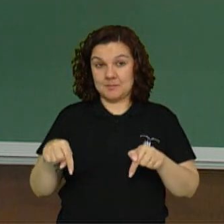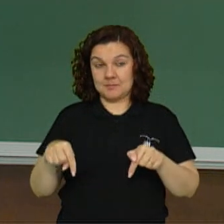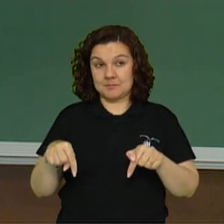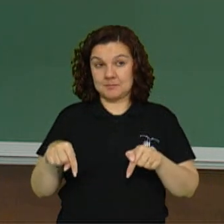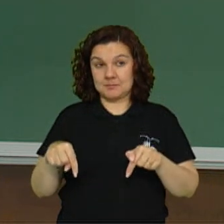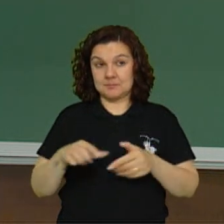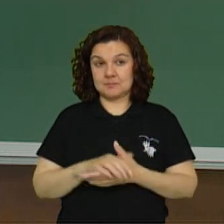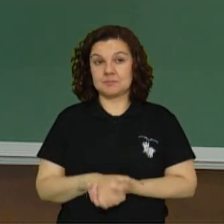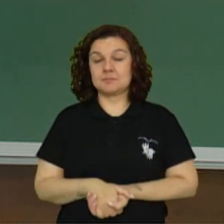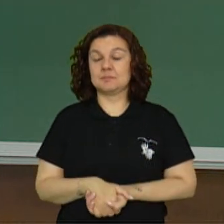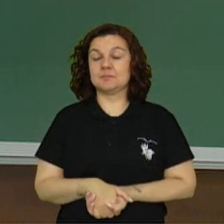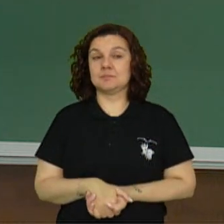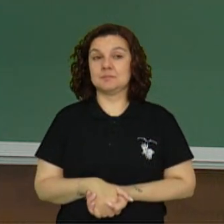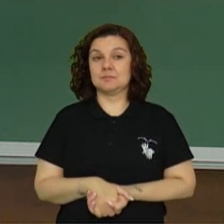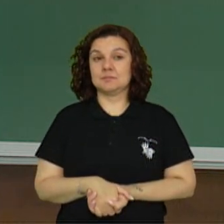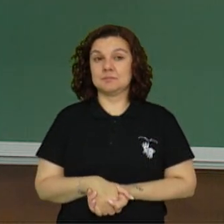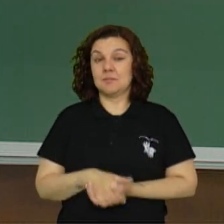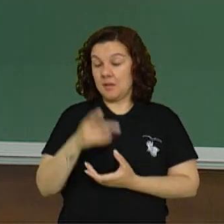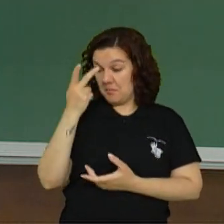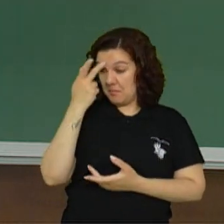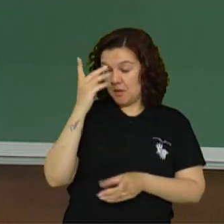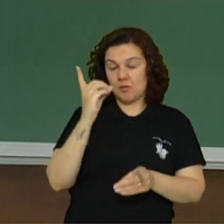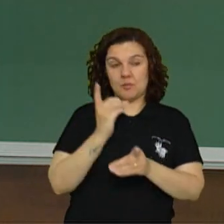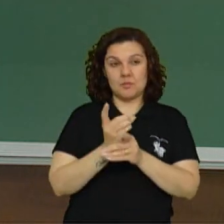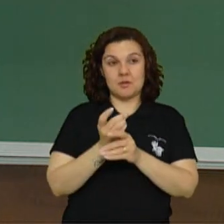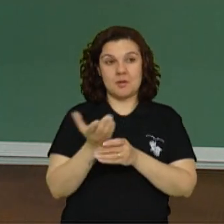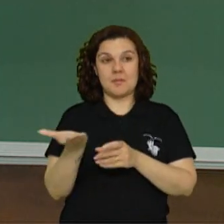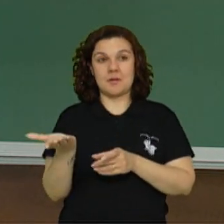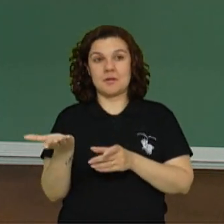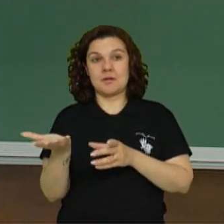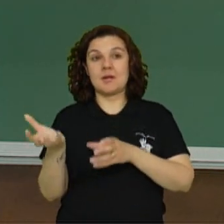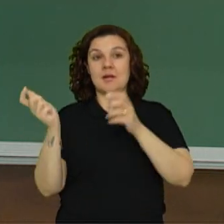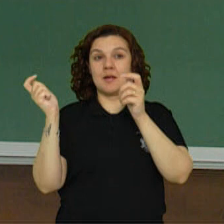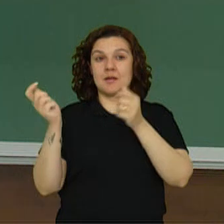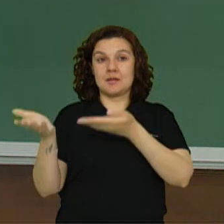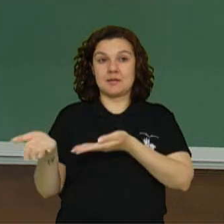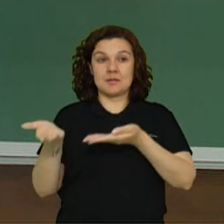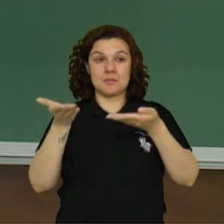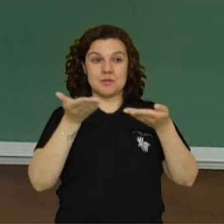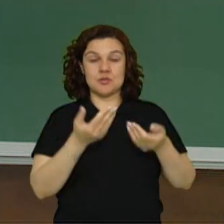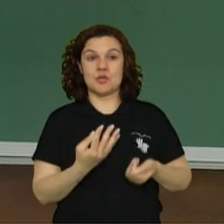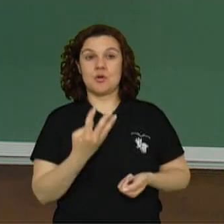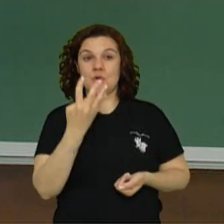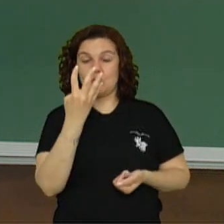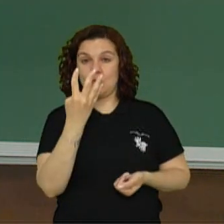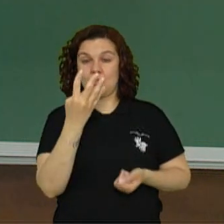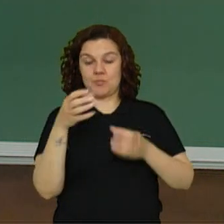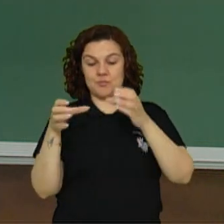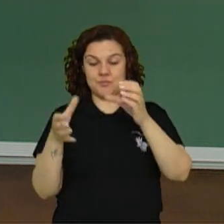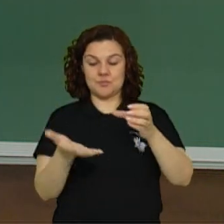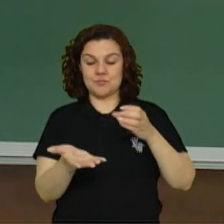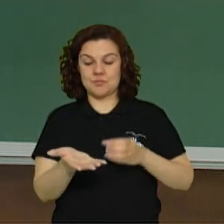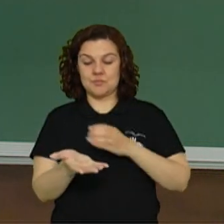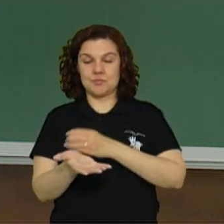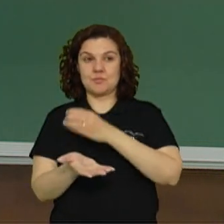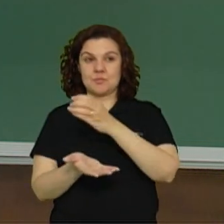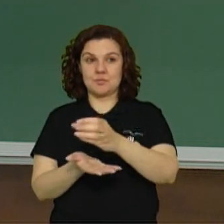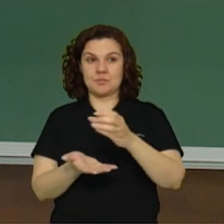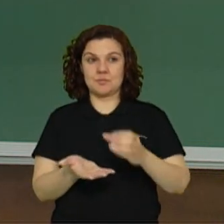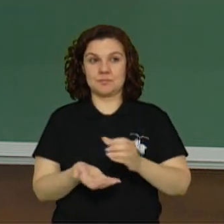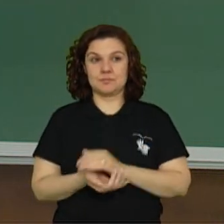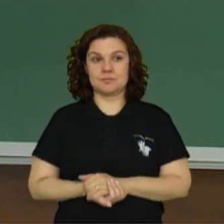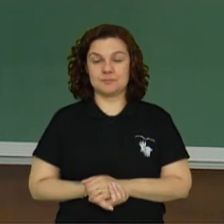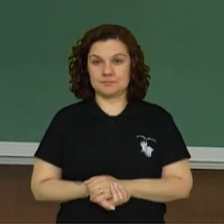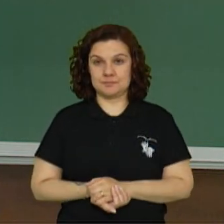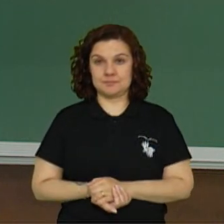taça, a base do copo. Para que uma bandeja tenha a capacidade de portar exatamente 4 copos de